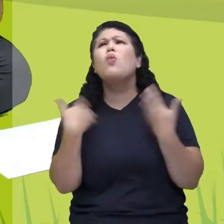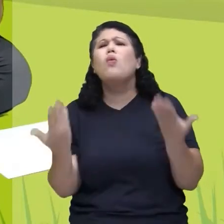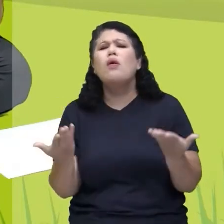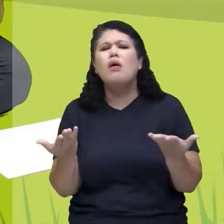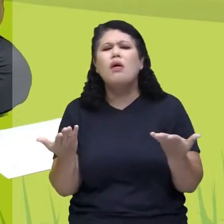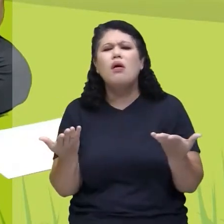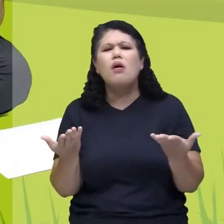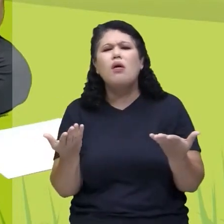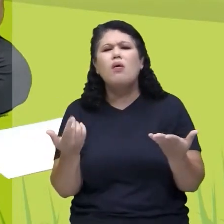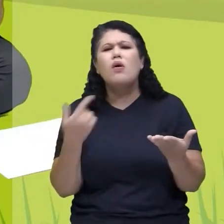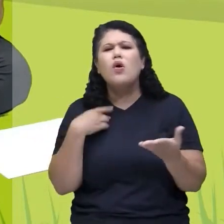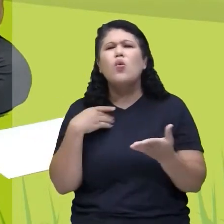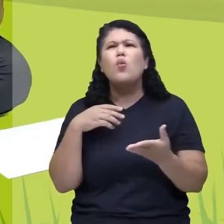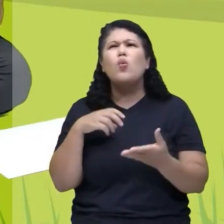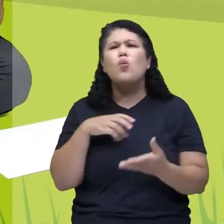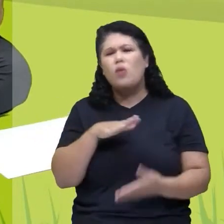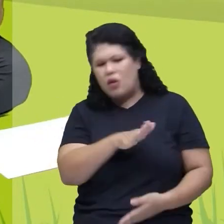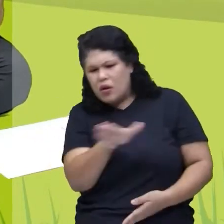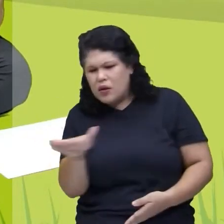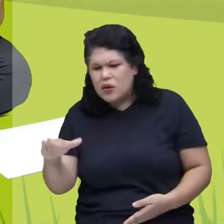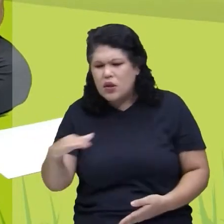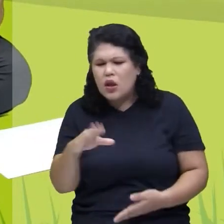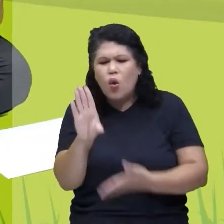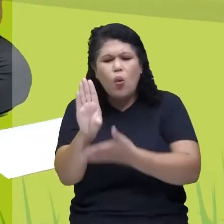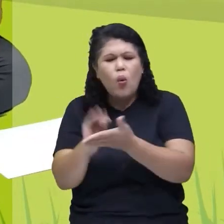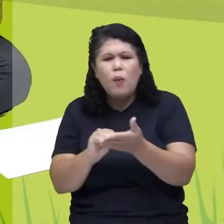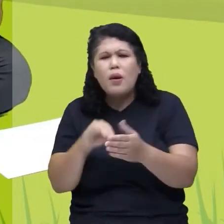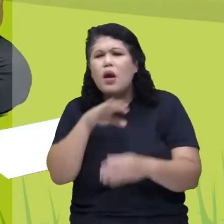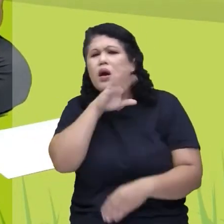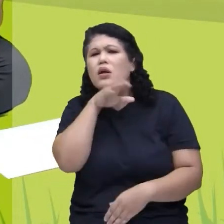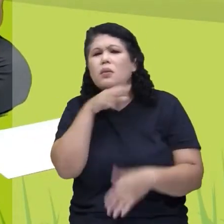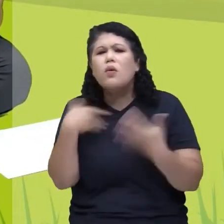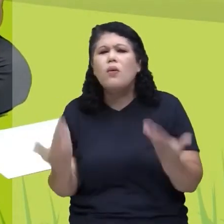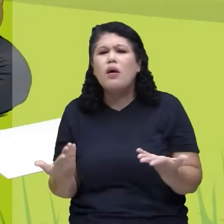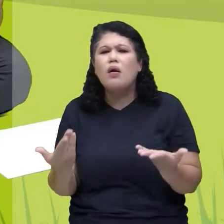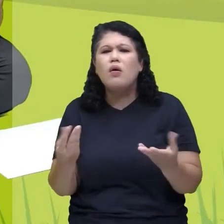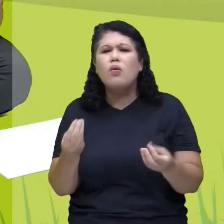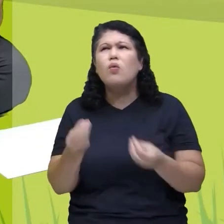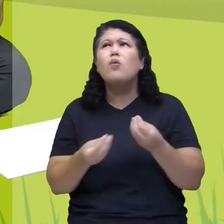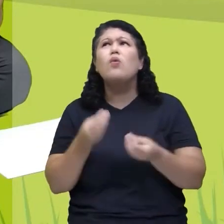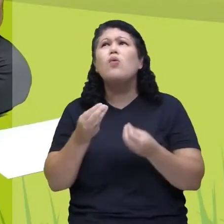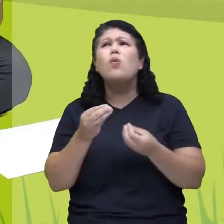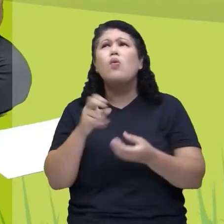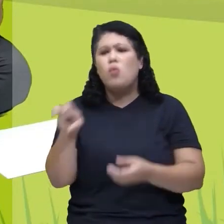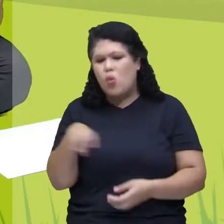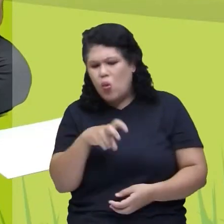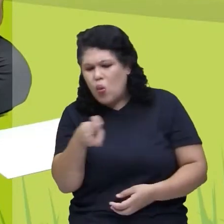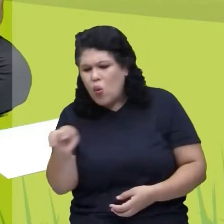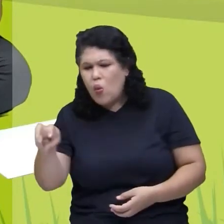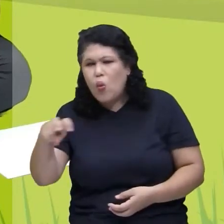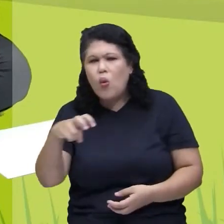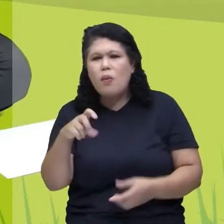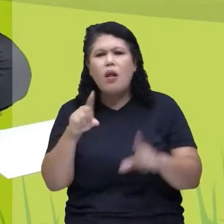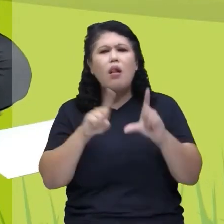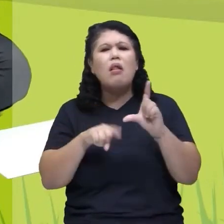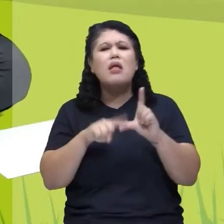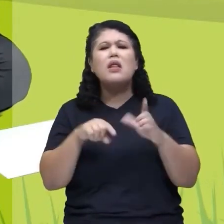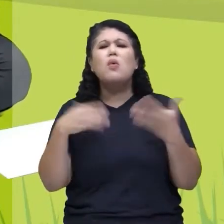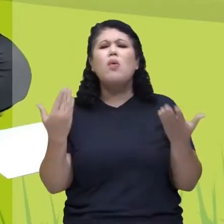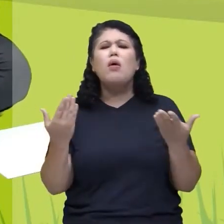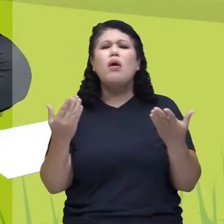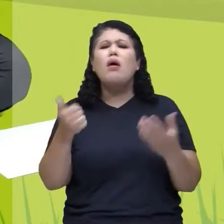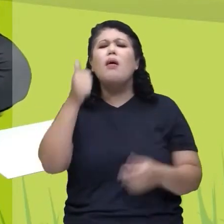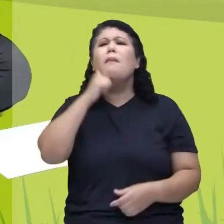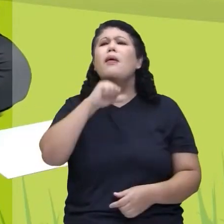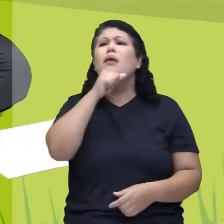nós fizemos o zigue-zague da cobrinha. Como é que se escreve cobra? Com que letra? Você pode me ajudar, papai e